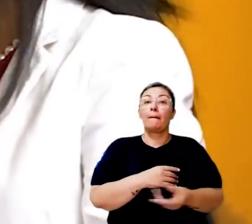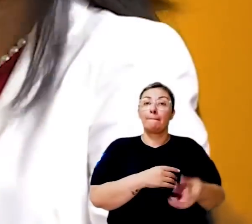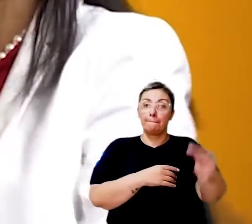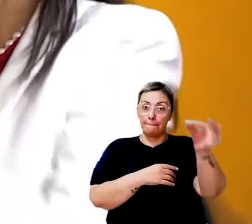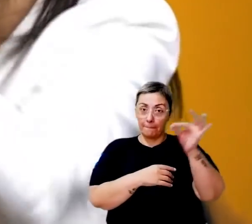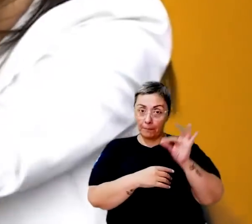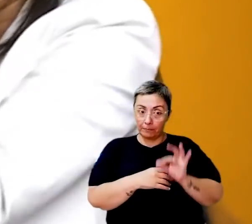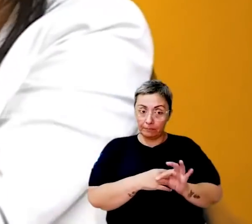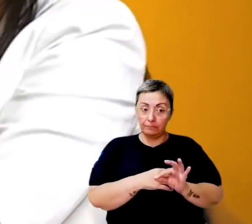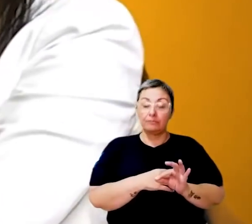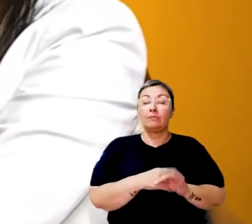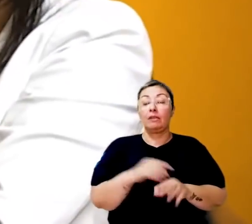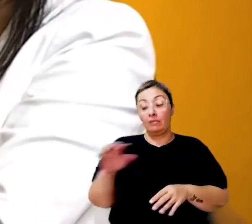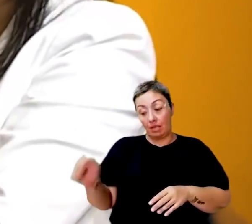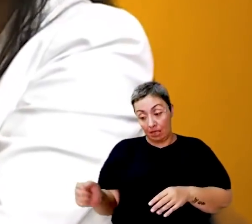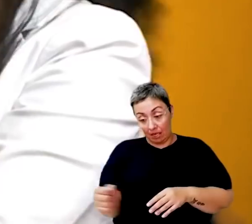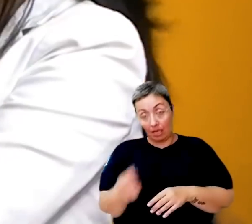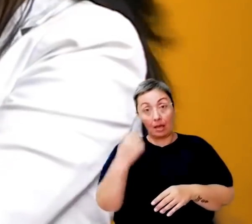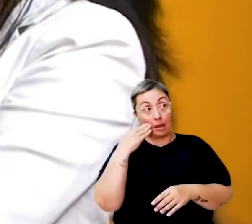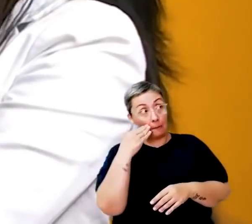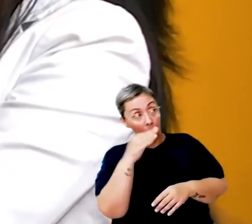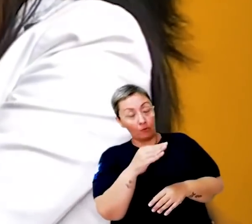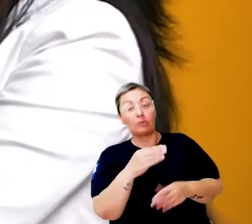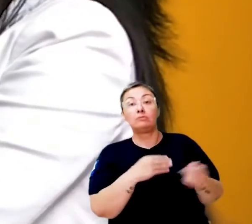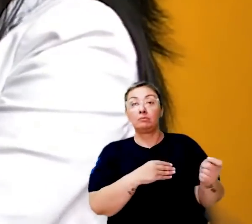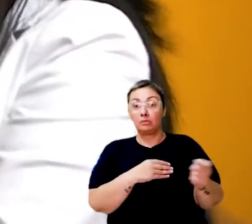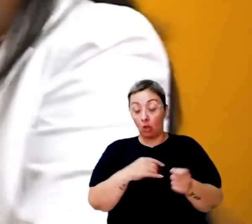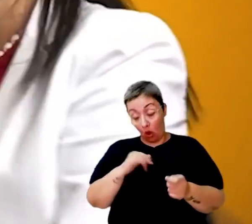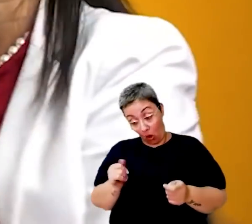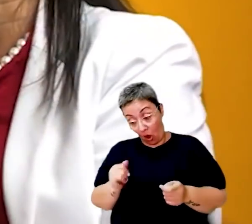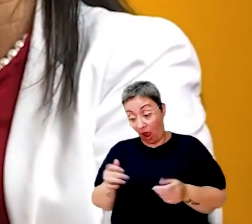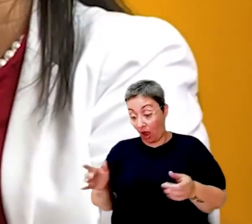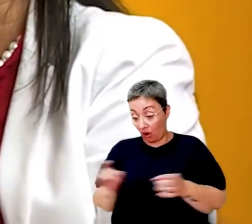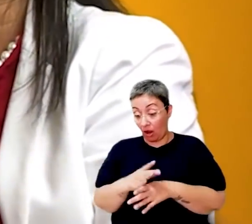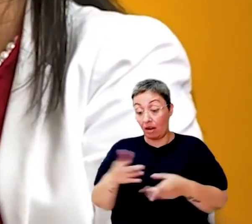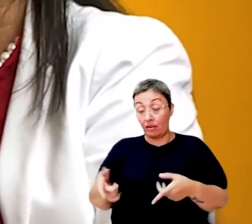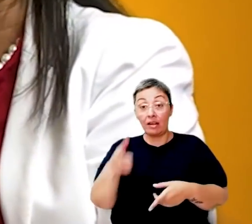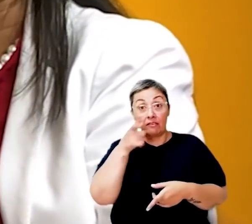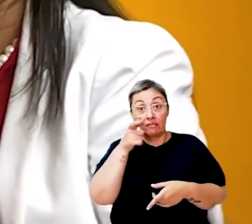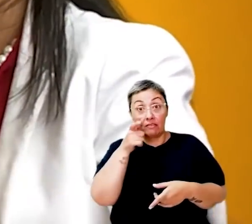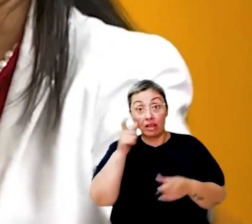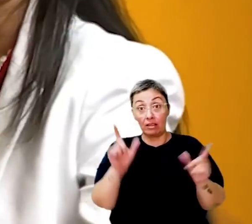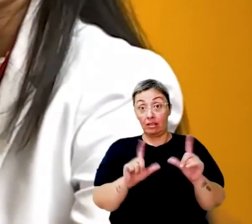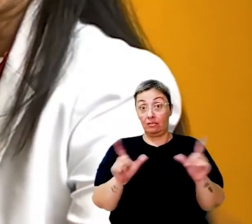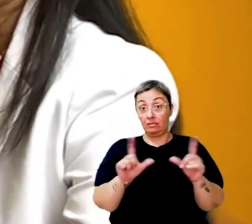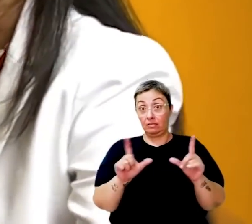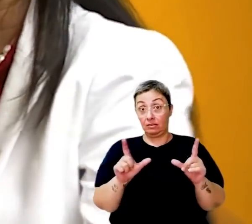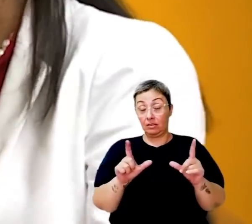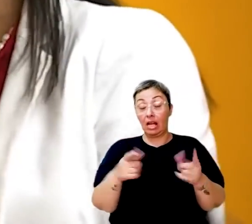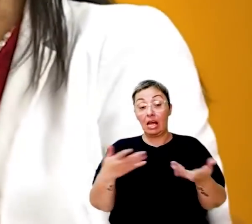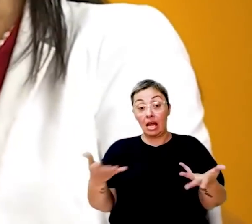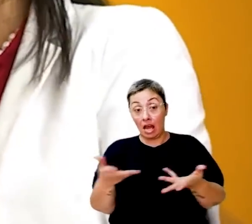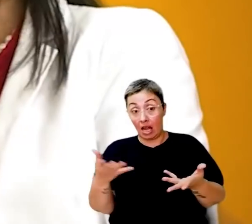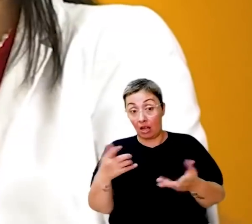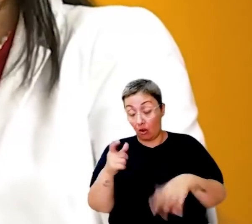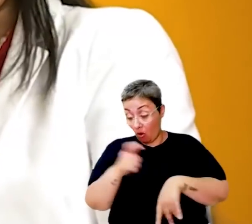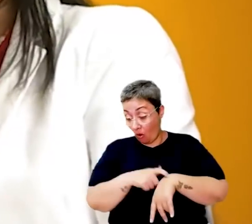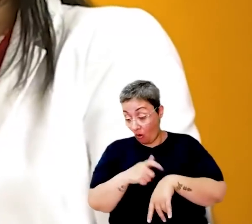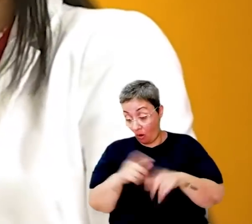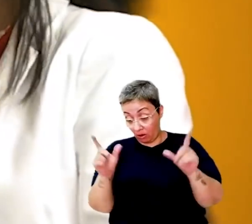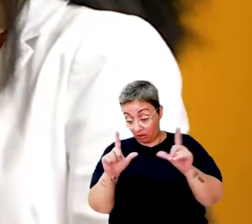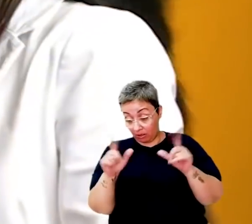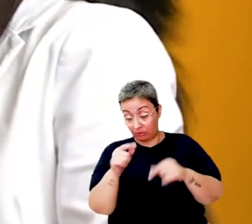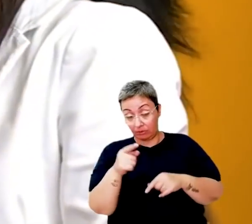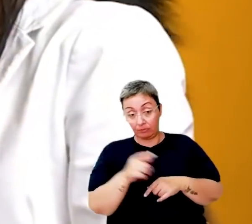eu retiro, venho com a criança aqui e falo: agora você vai assistir desenho, agora é hora do